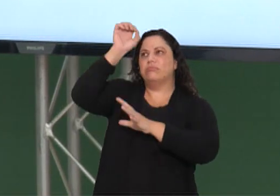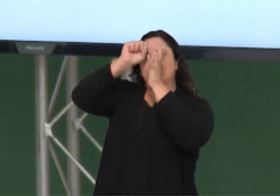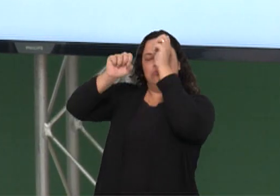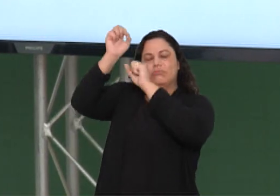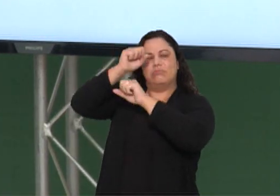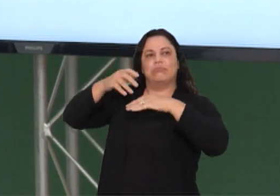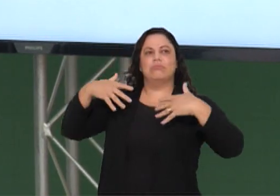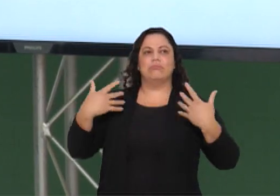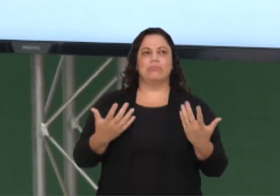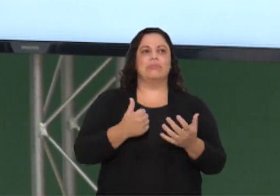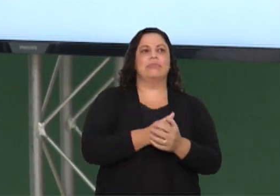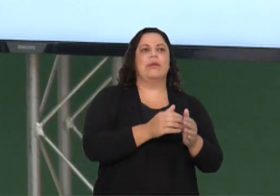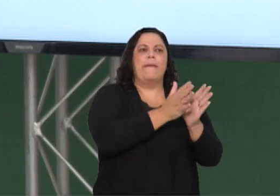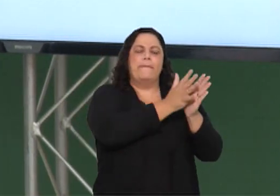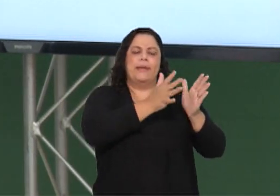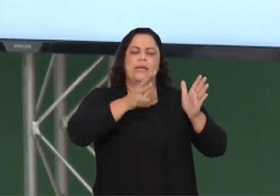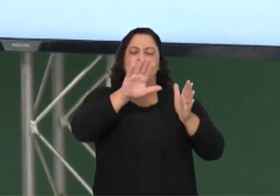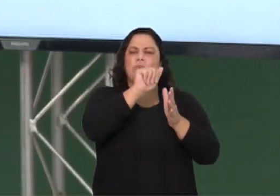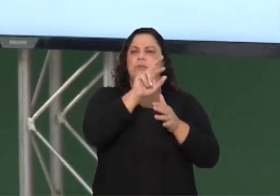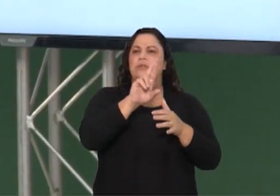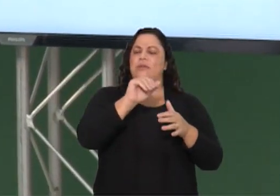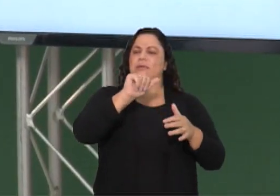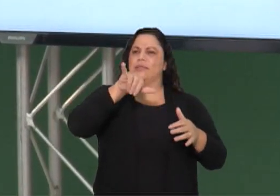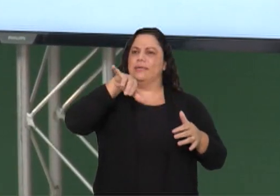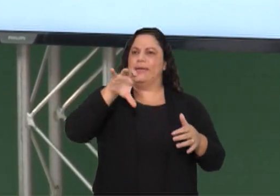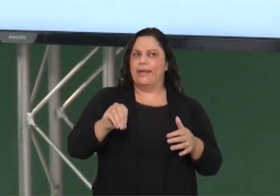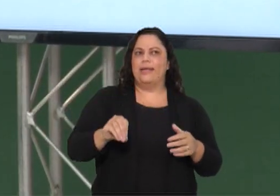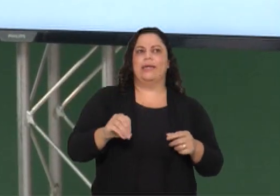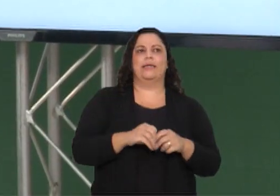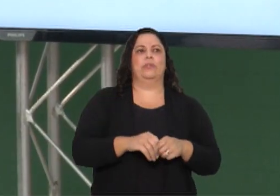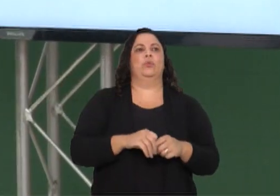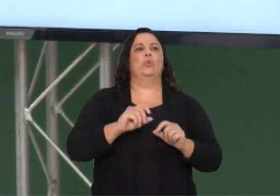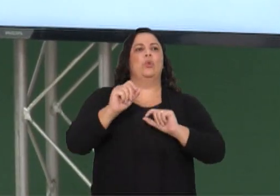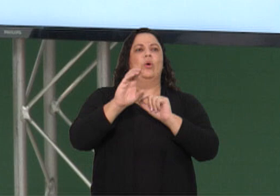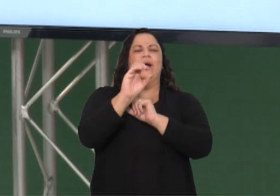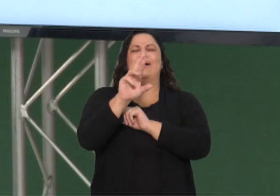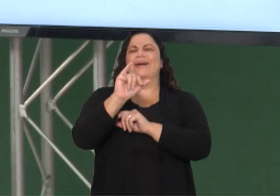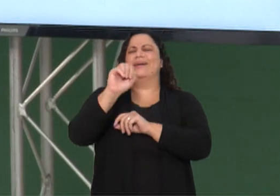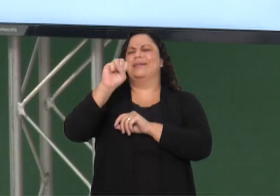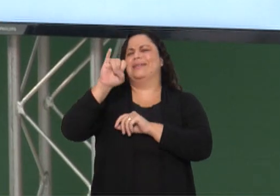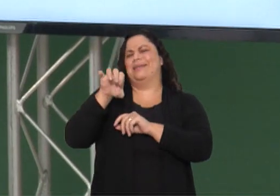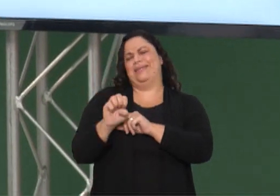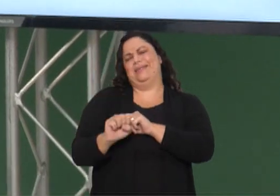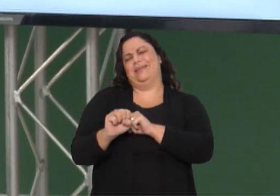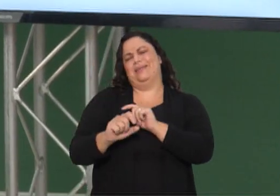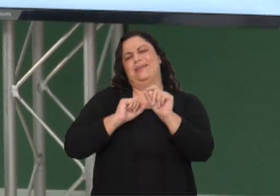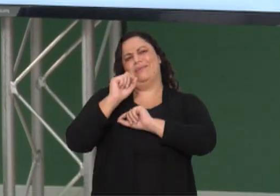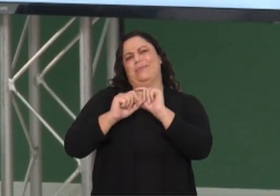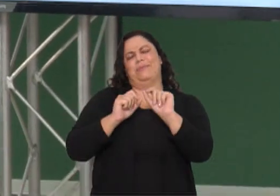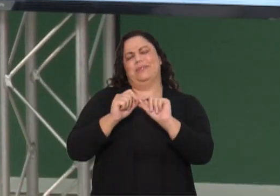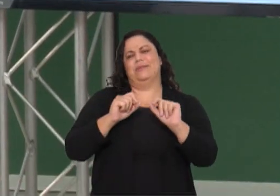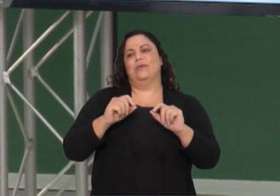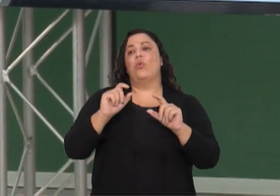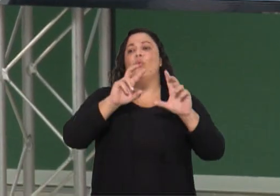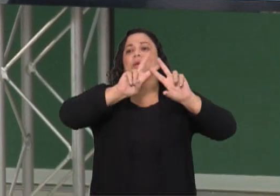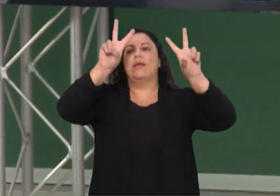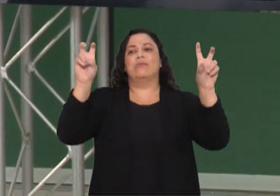Período arcaico, crise dos gêneros, formação das cidades gregas e fizemos um recorte. Esparta, próxima aula, ó,